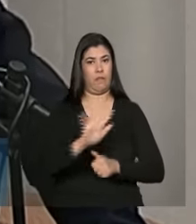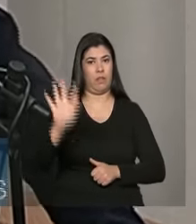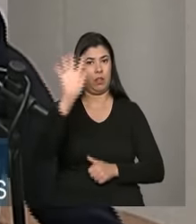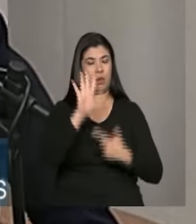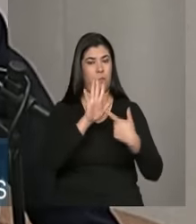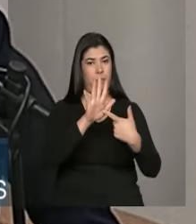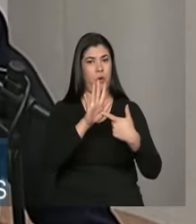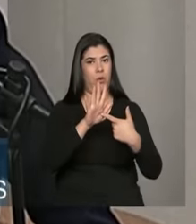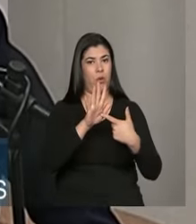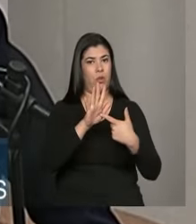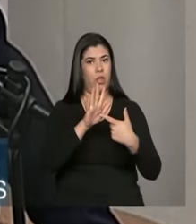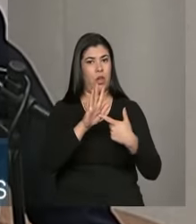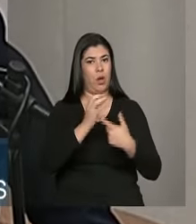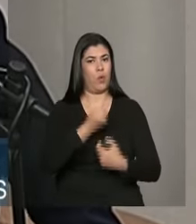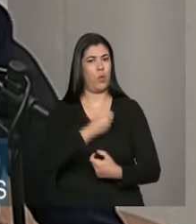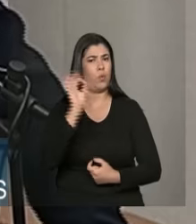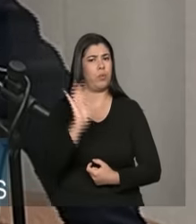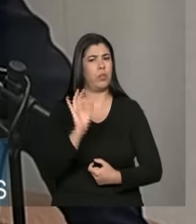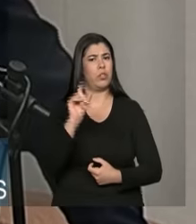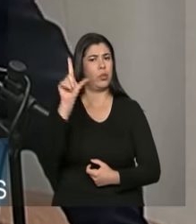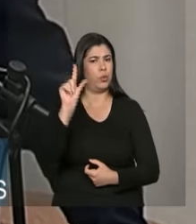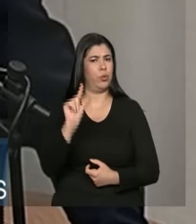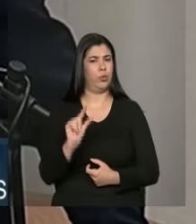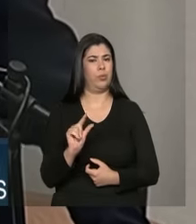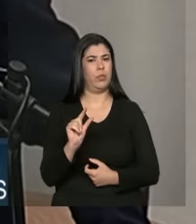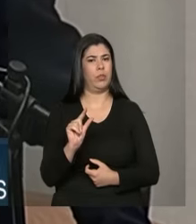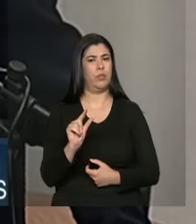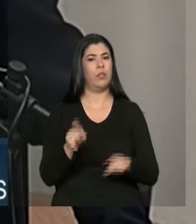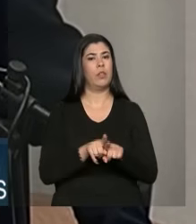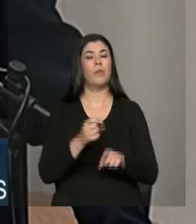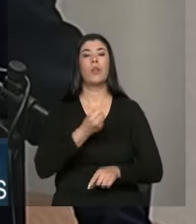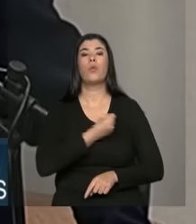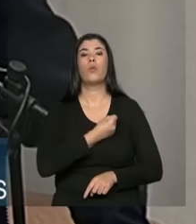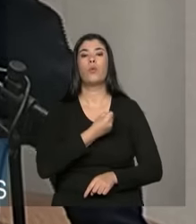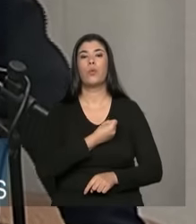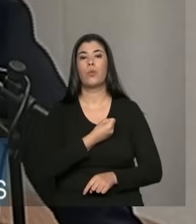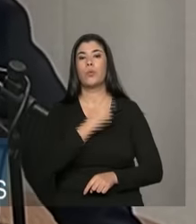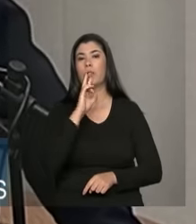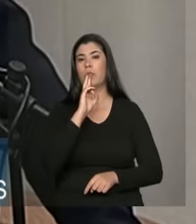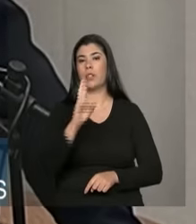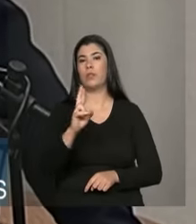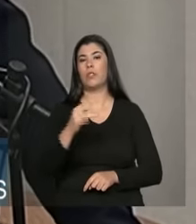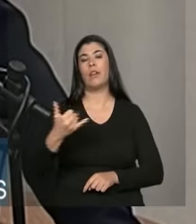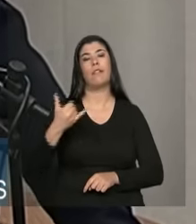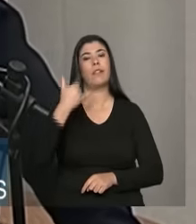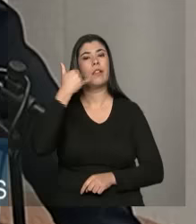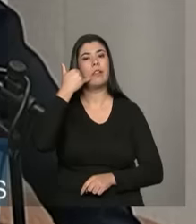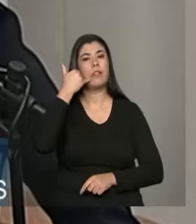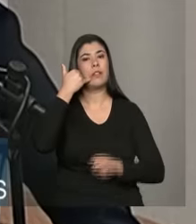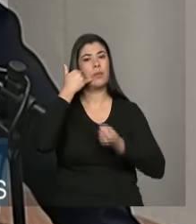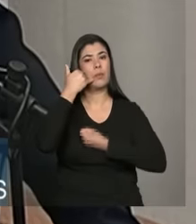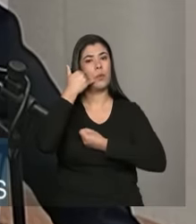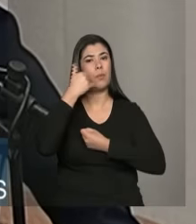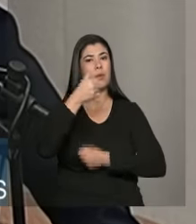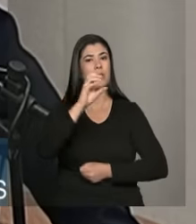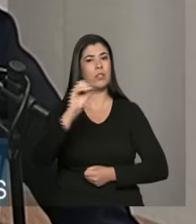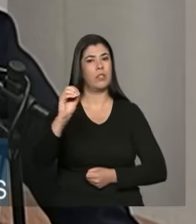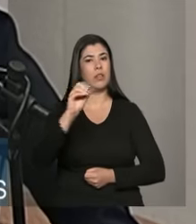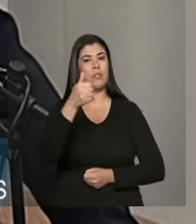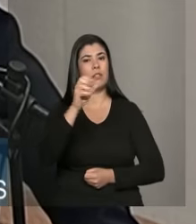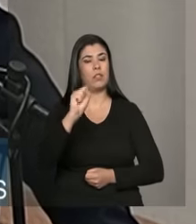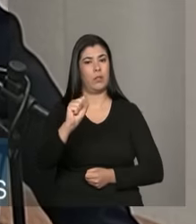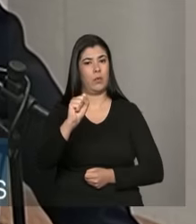um exemplo disso da mesma forma os dados do dis 100 e do dis 180 quanto mais as pessoas